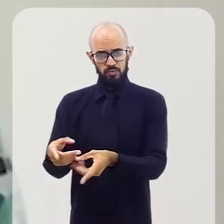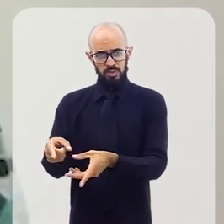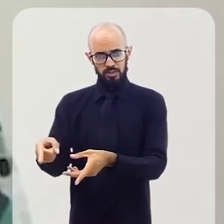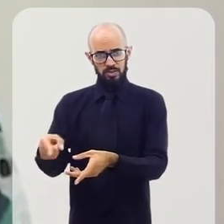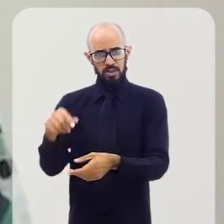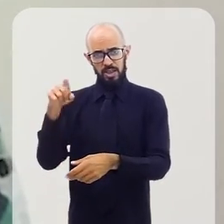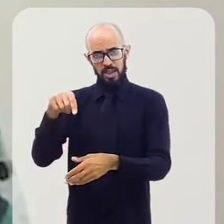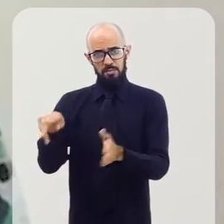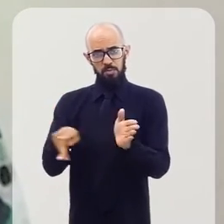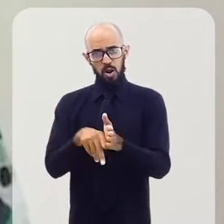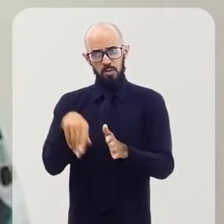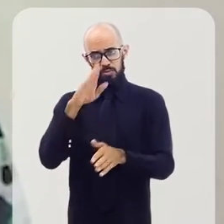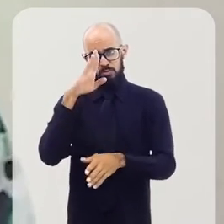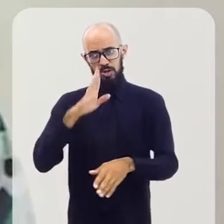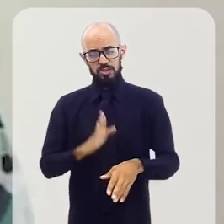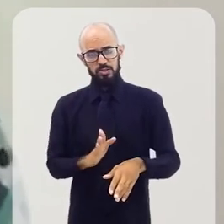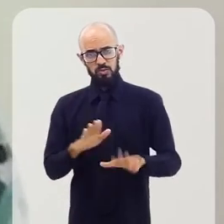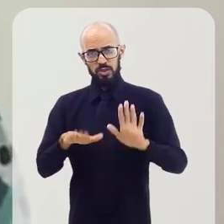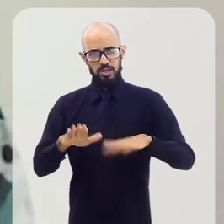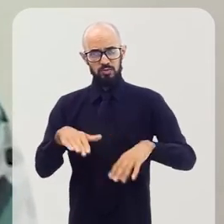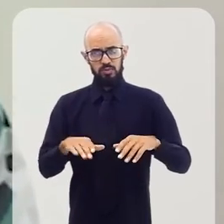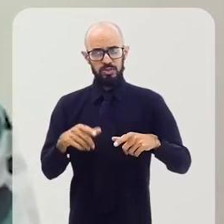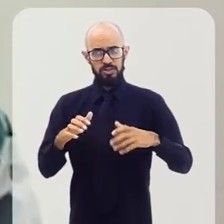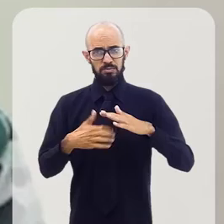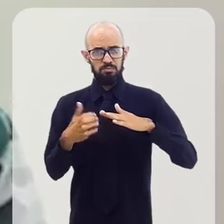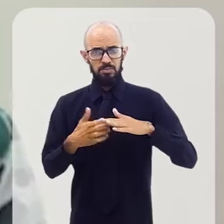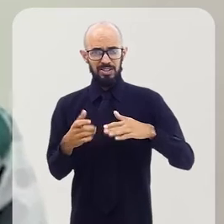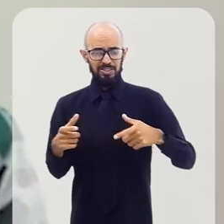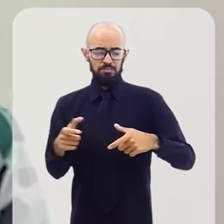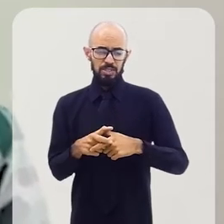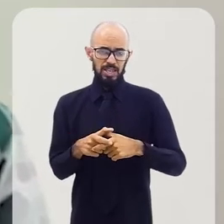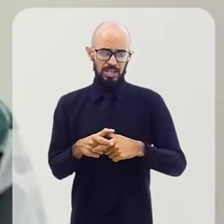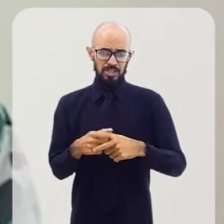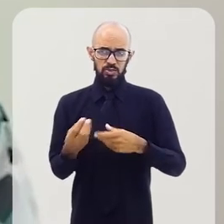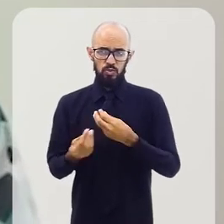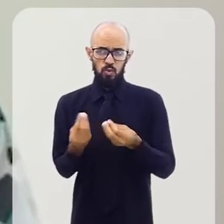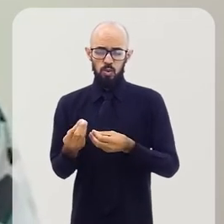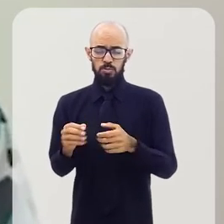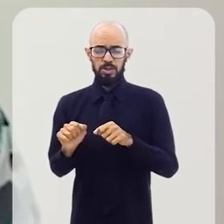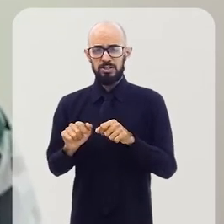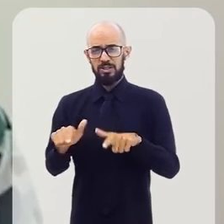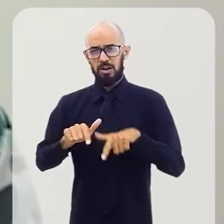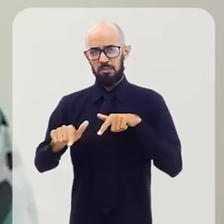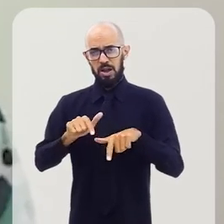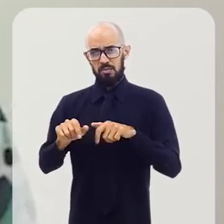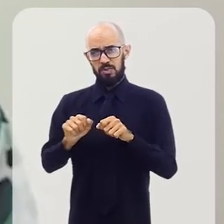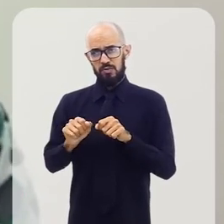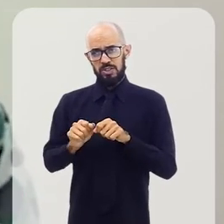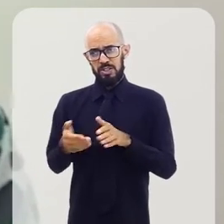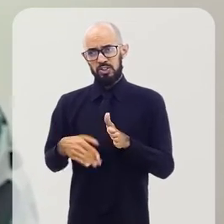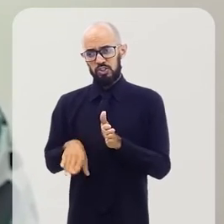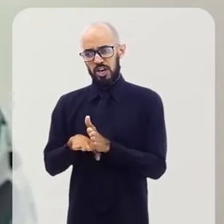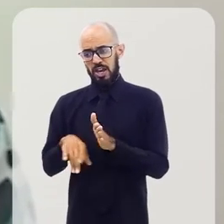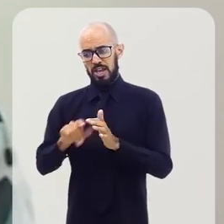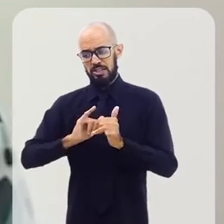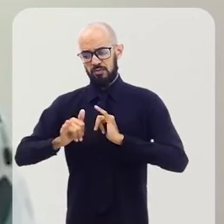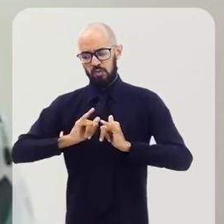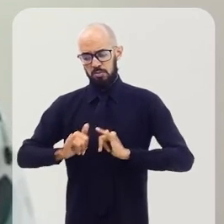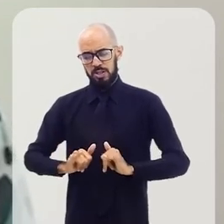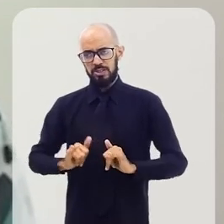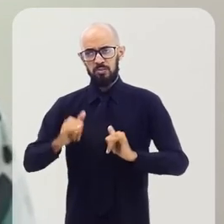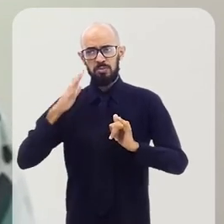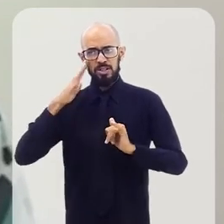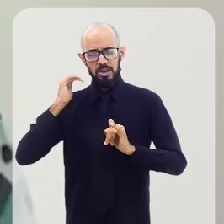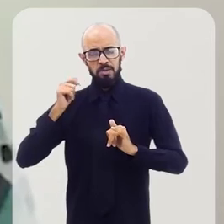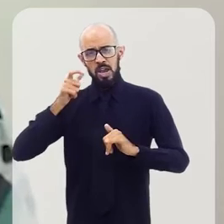de grandes marcas são brasileiros e muitas vezes micro e pequenas empresas. Como é que é esse trabalho para fazer chegar essas